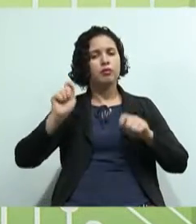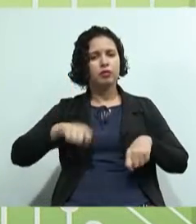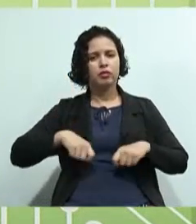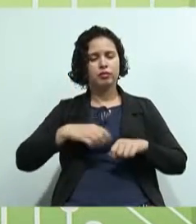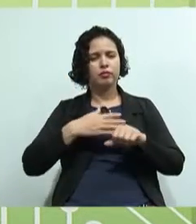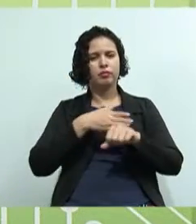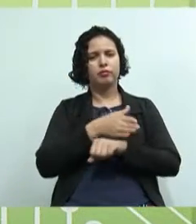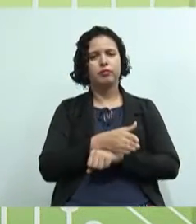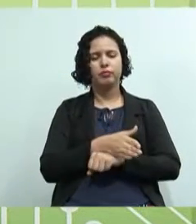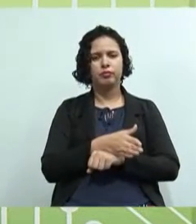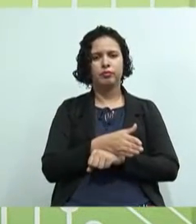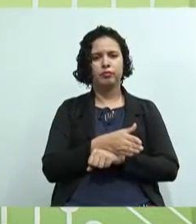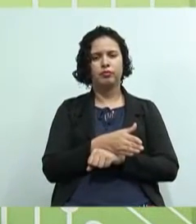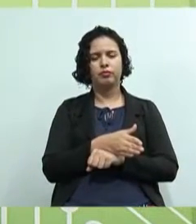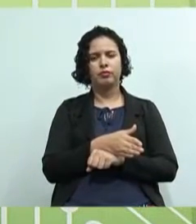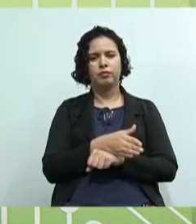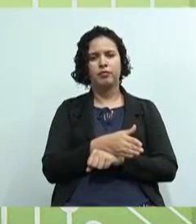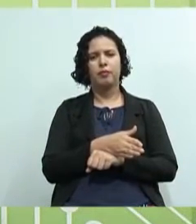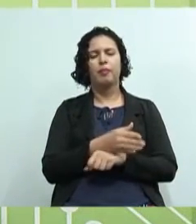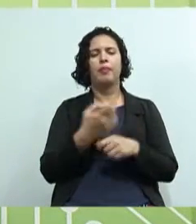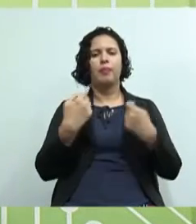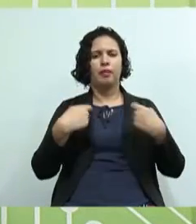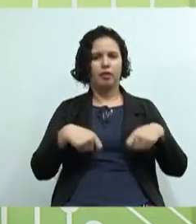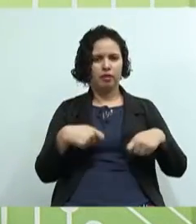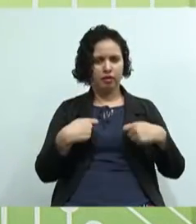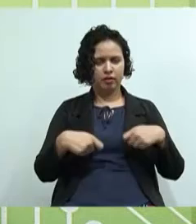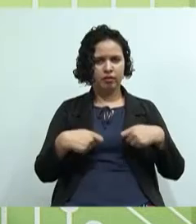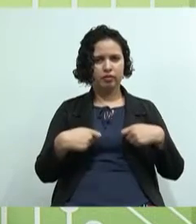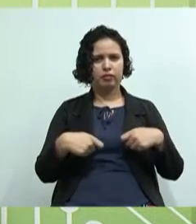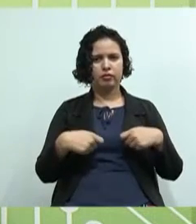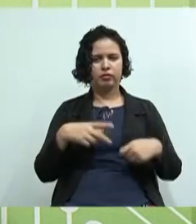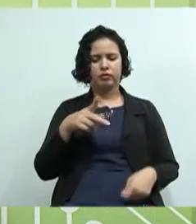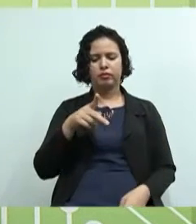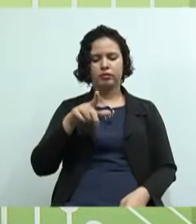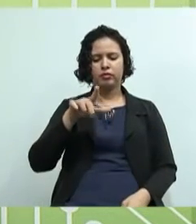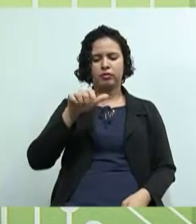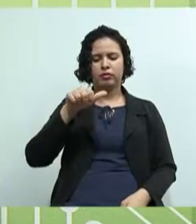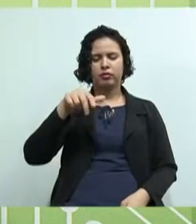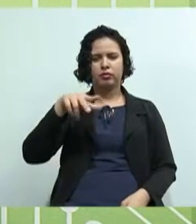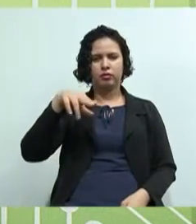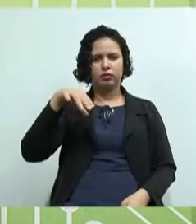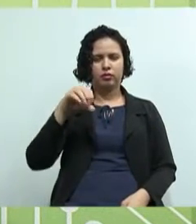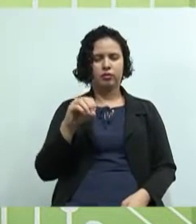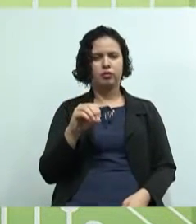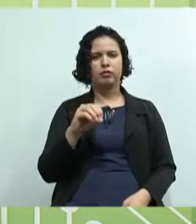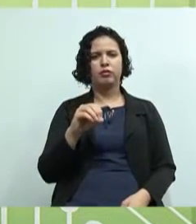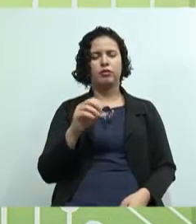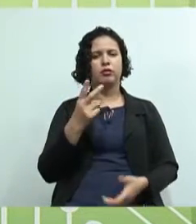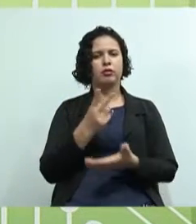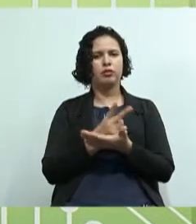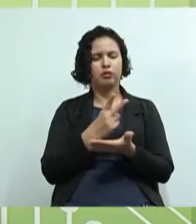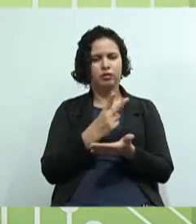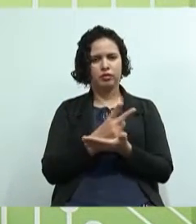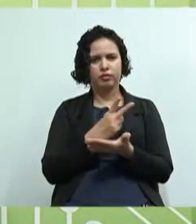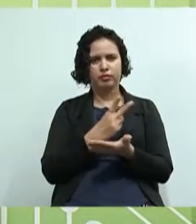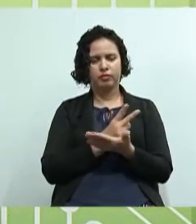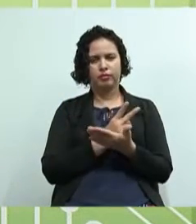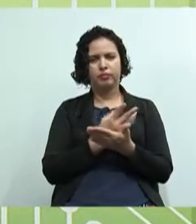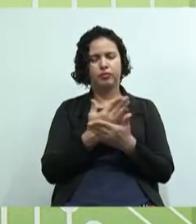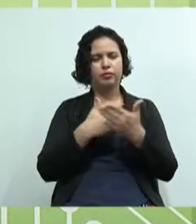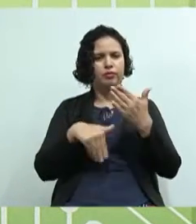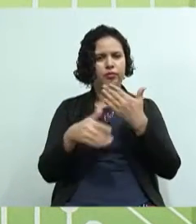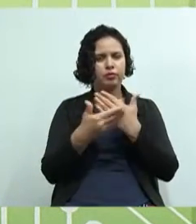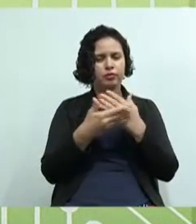qualquer etapa, aliás, ele pode não, ele deve. Tá? O plano de ação deve estar contido em todo o